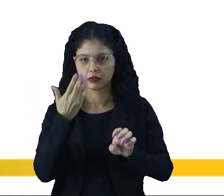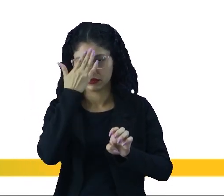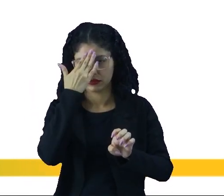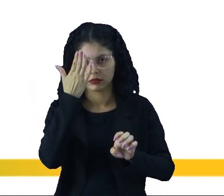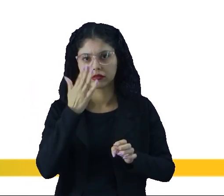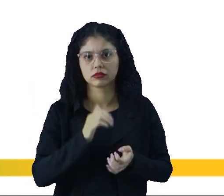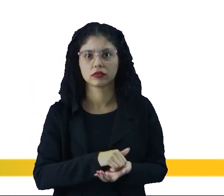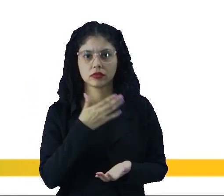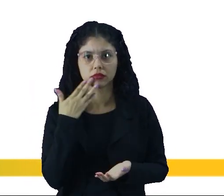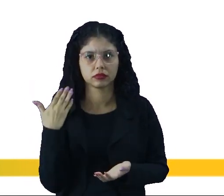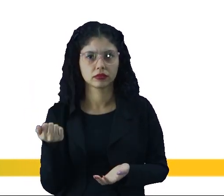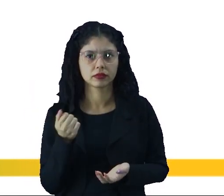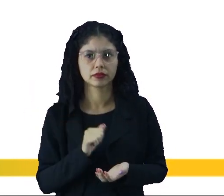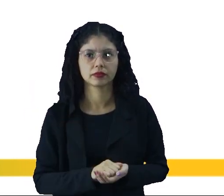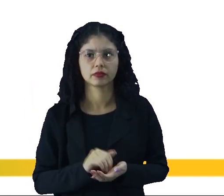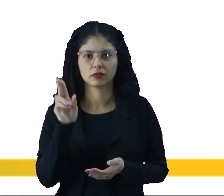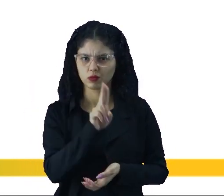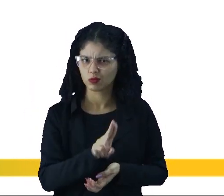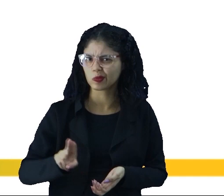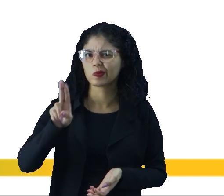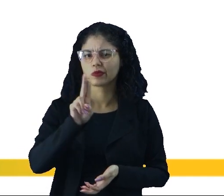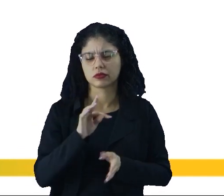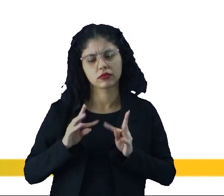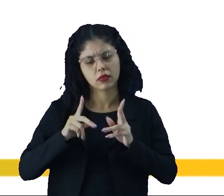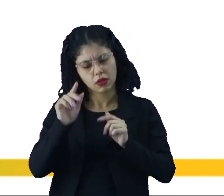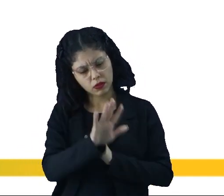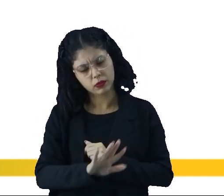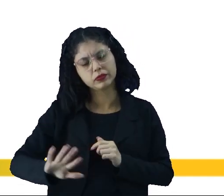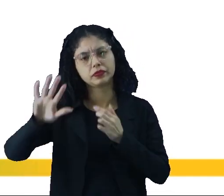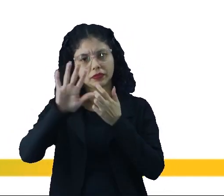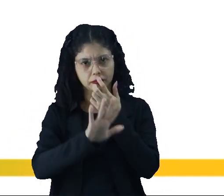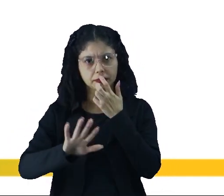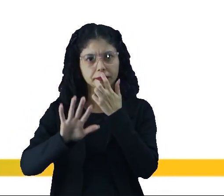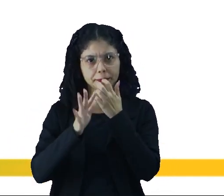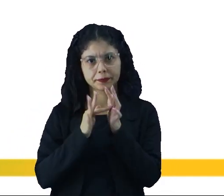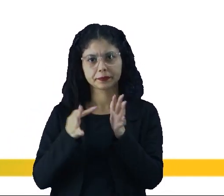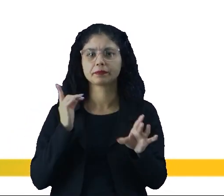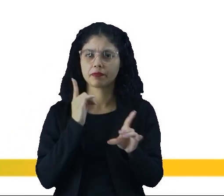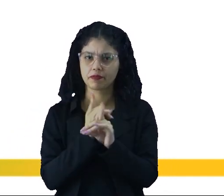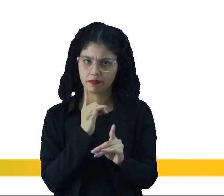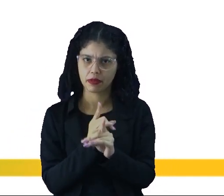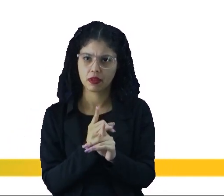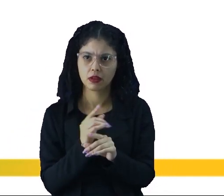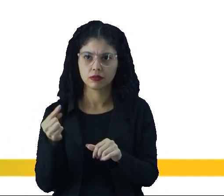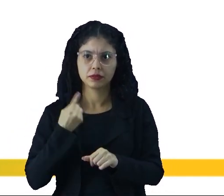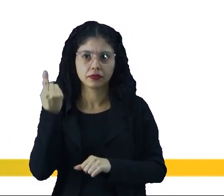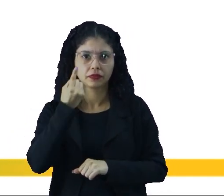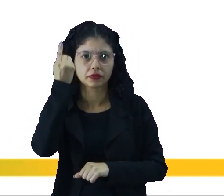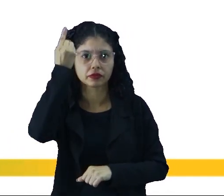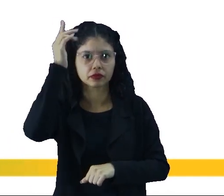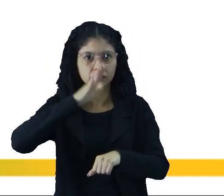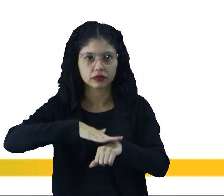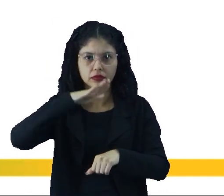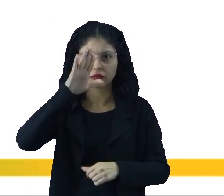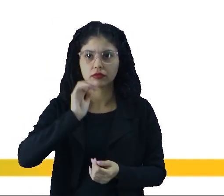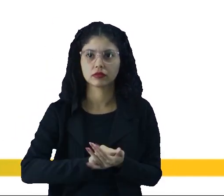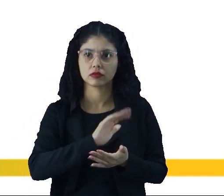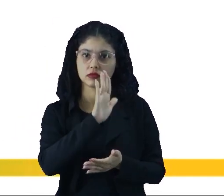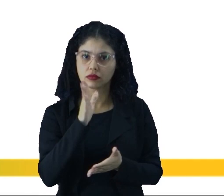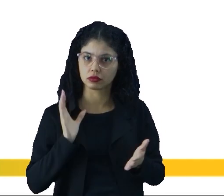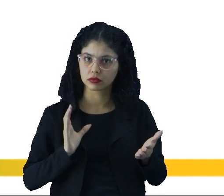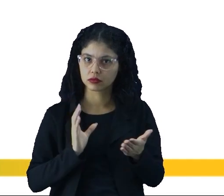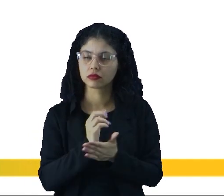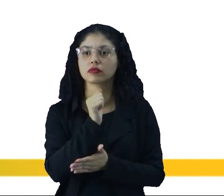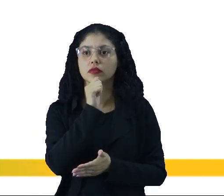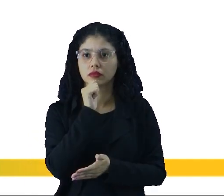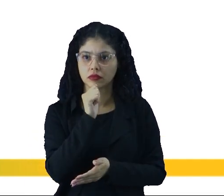vida, porque a gente não vai precisar usar todas aquelas funções horárias para a gente poder achar a altura máxima. Já o